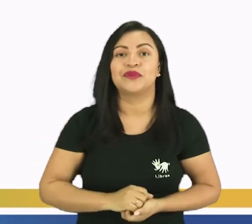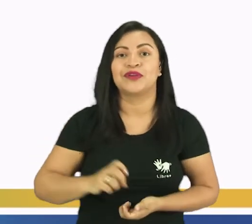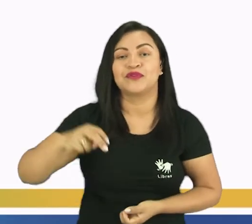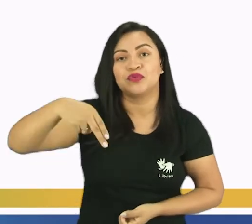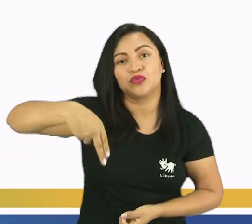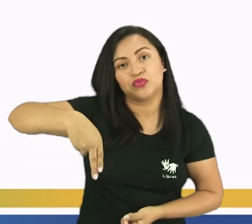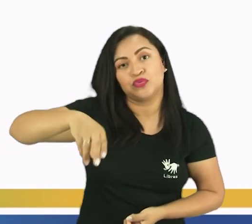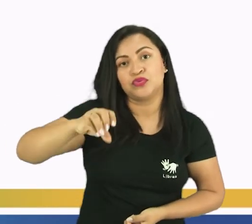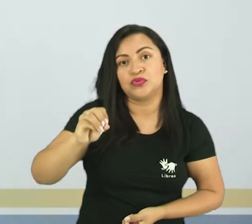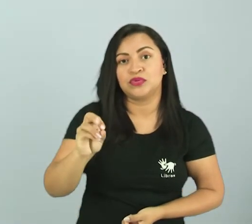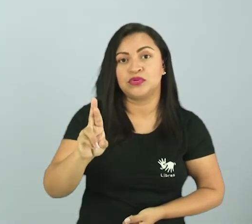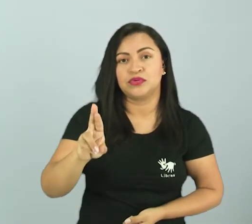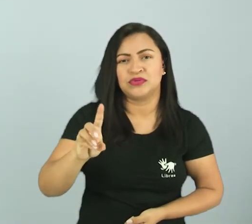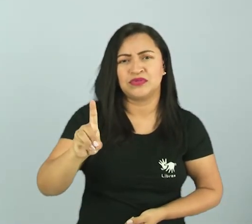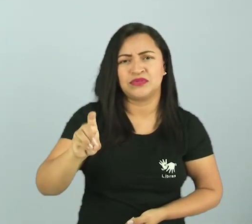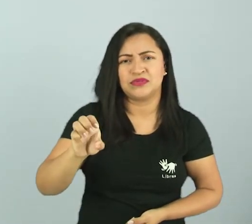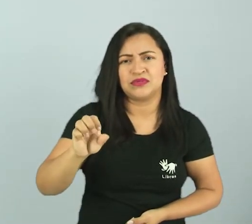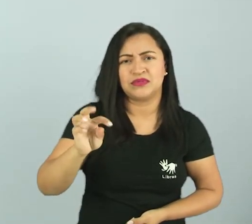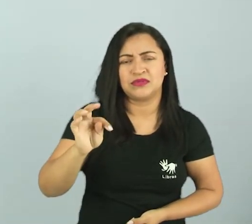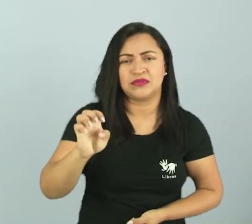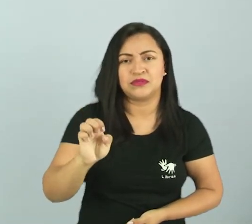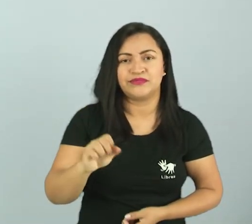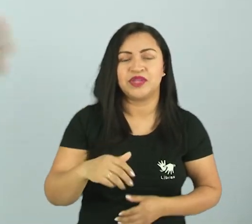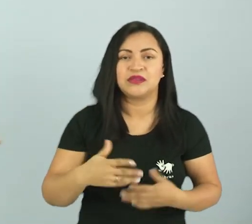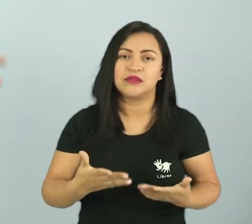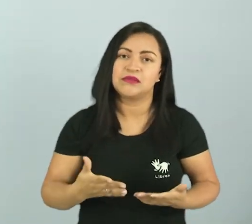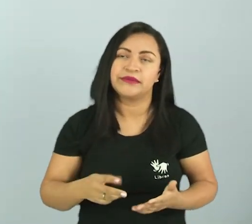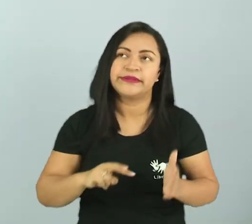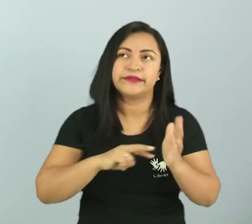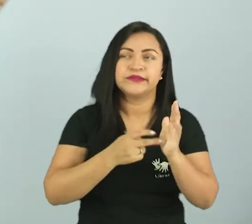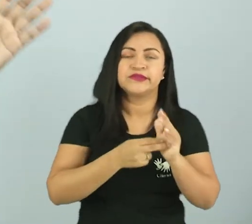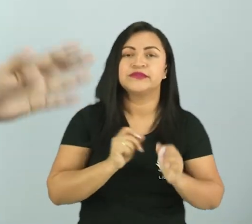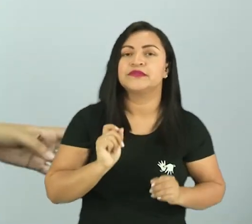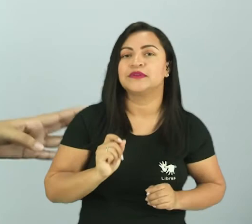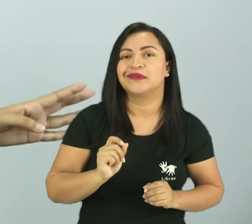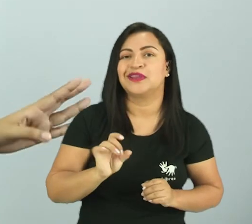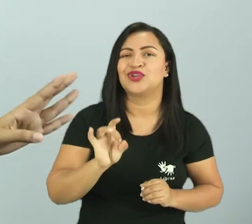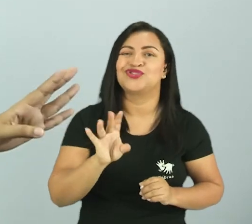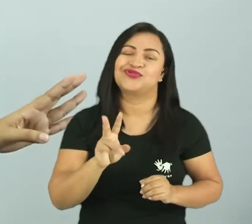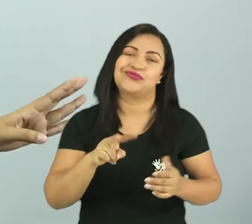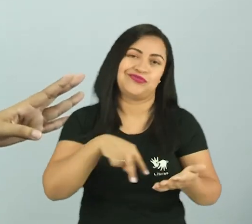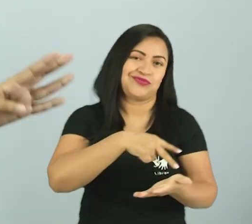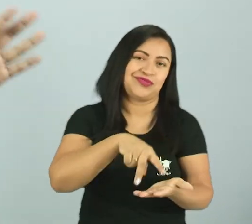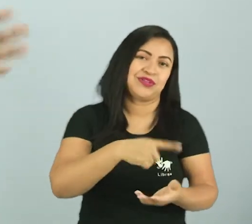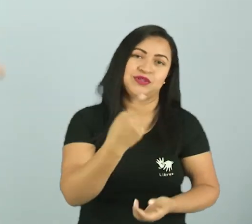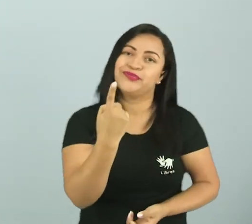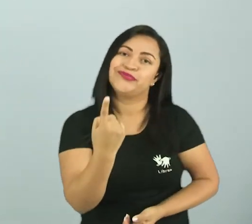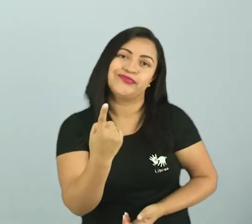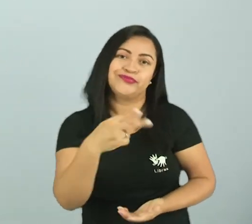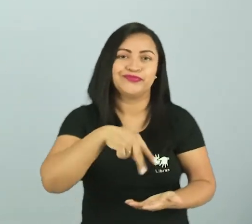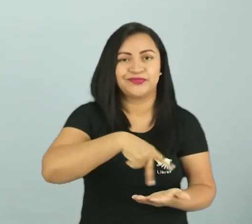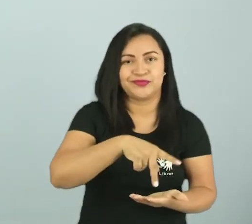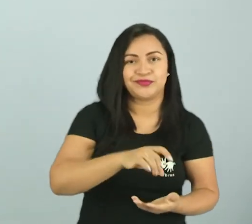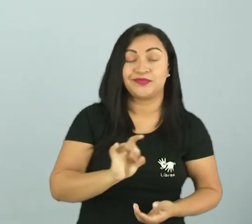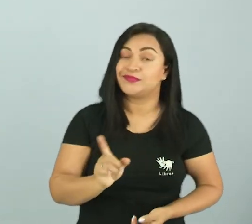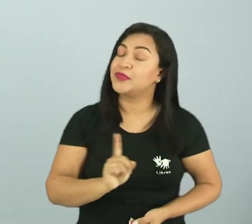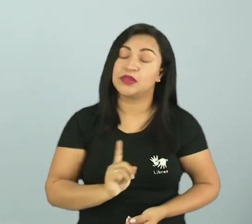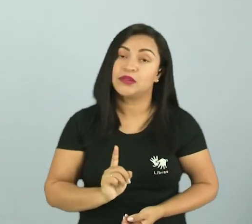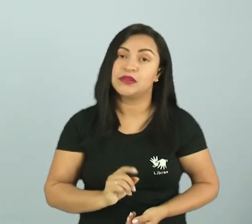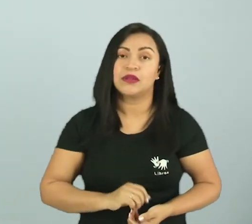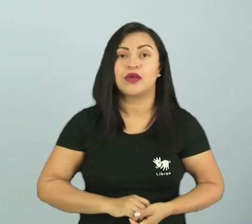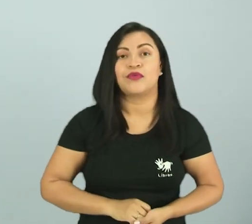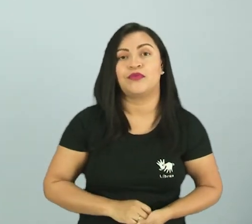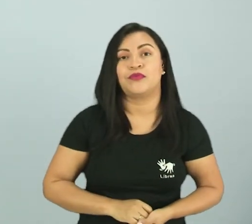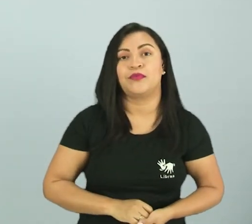Então, não quer dizer que no centro-oeste só se pratica-se aquelas músicas e no nordeste